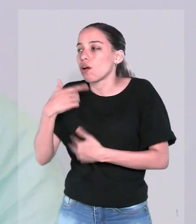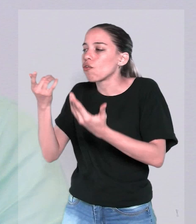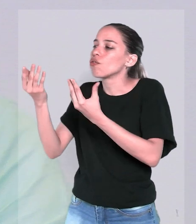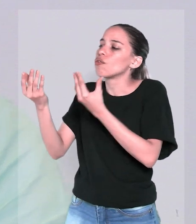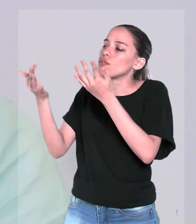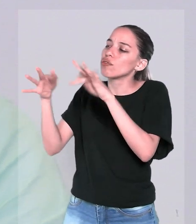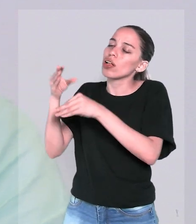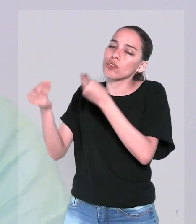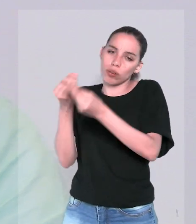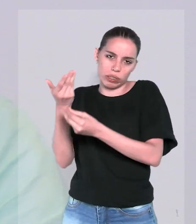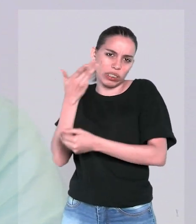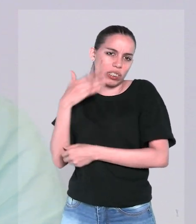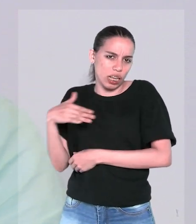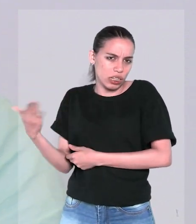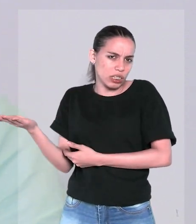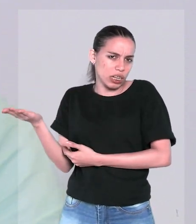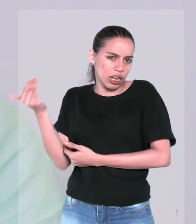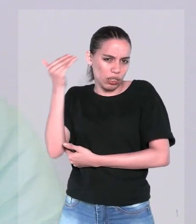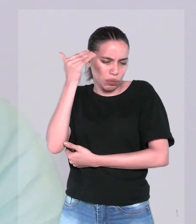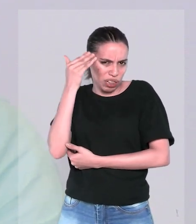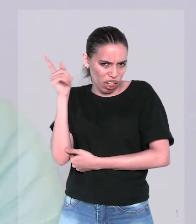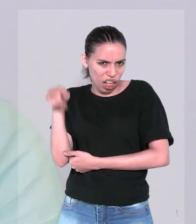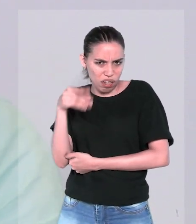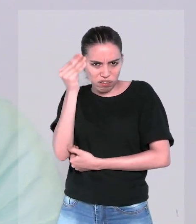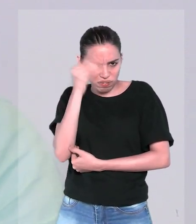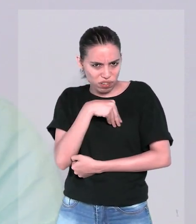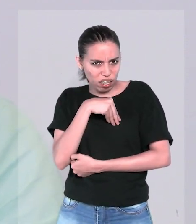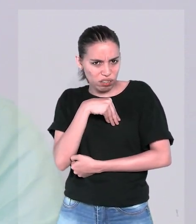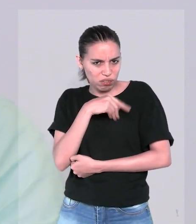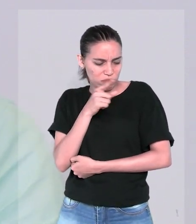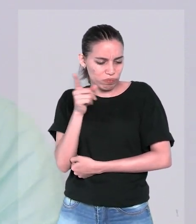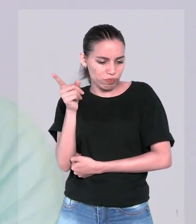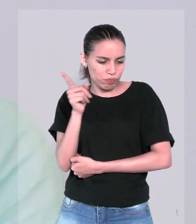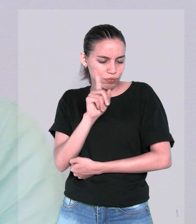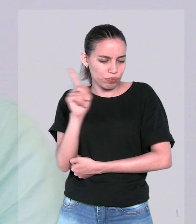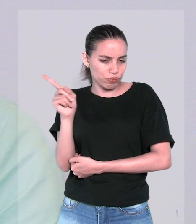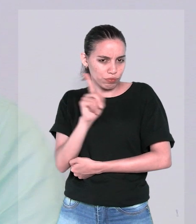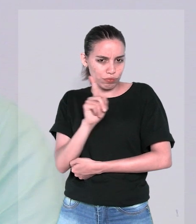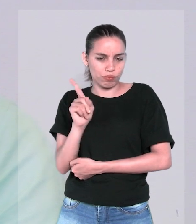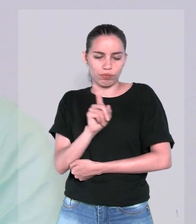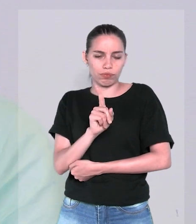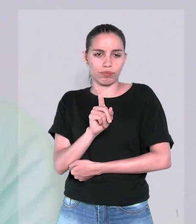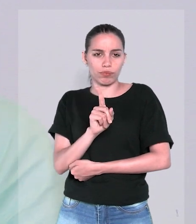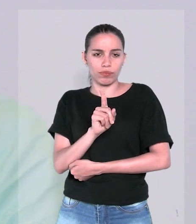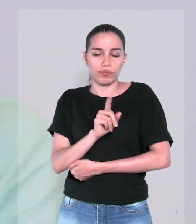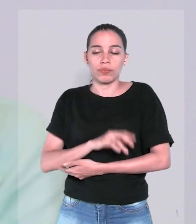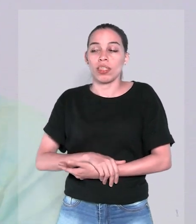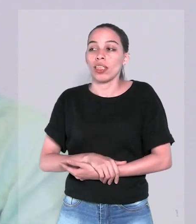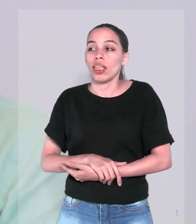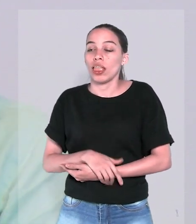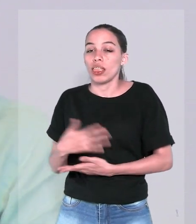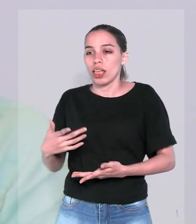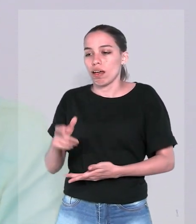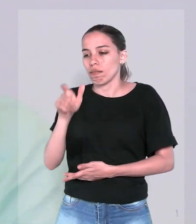difícil. Então, há também uma corresponsabilidade das Big Techs. Você não vai poder deixar de corresponsabilizar